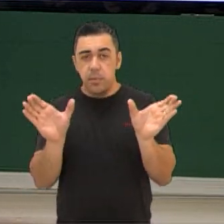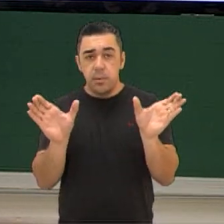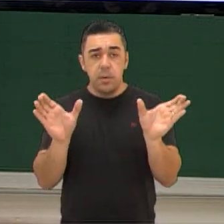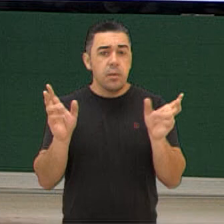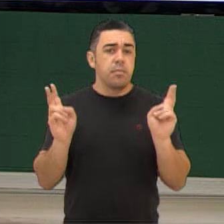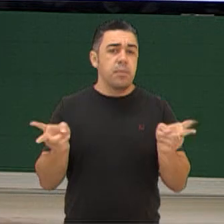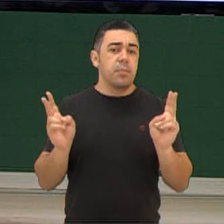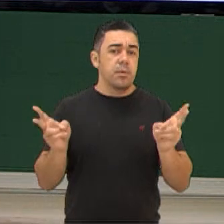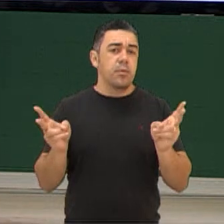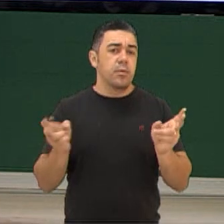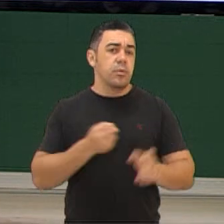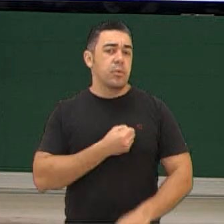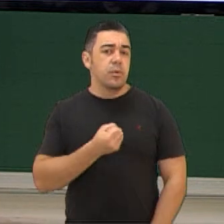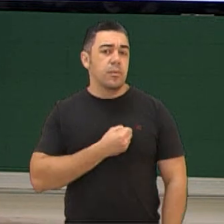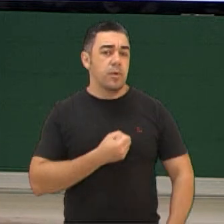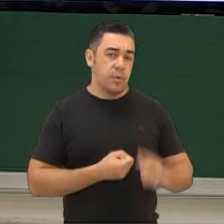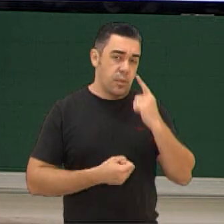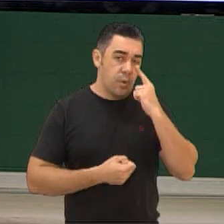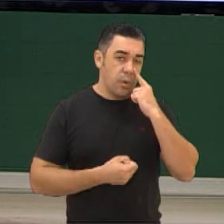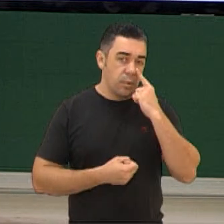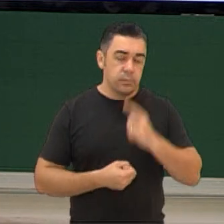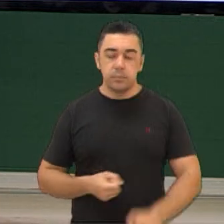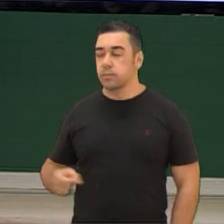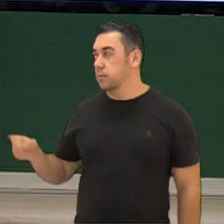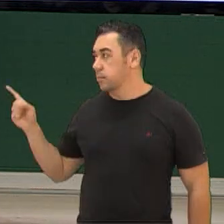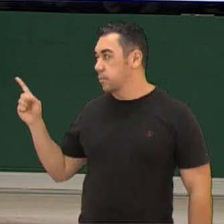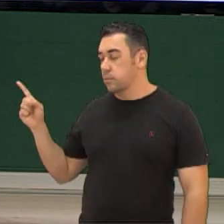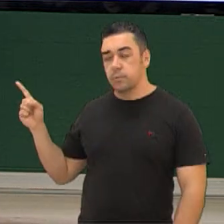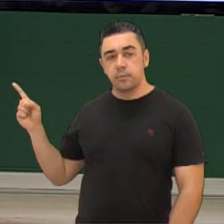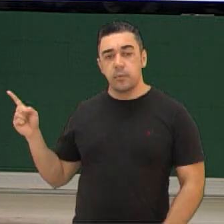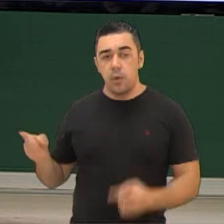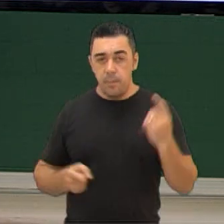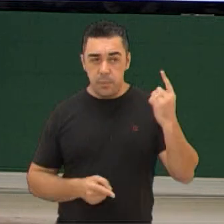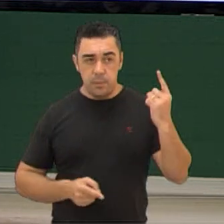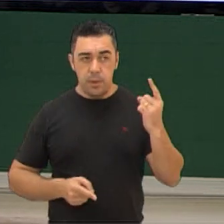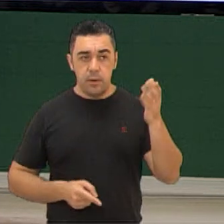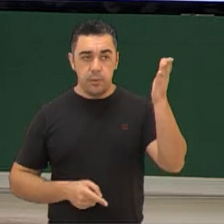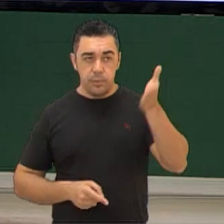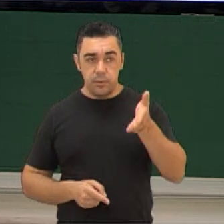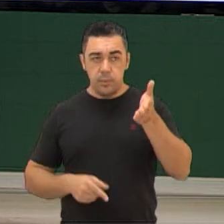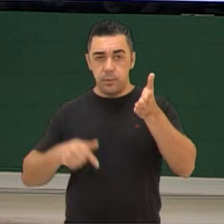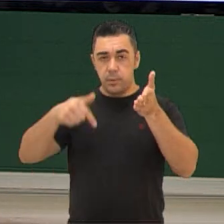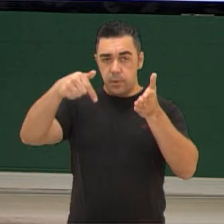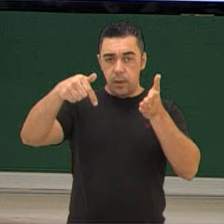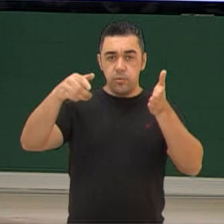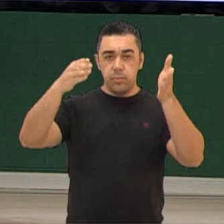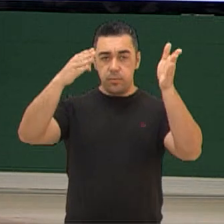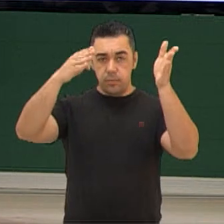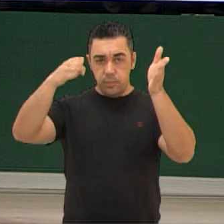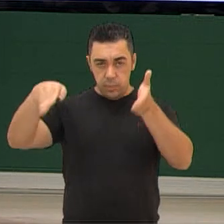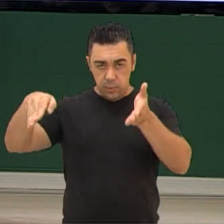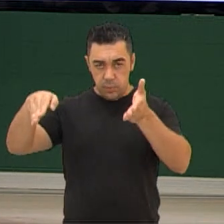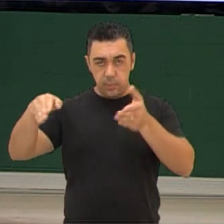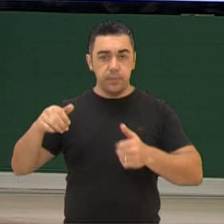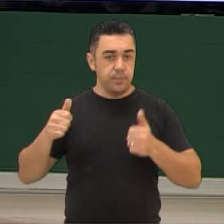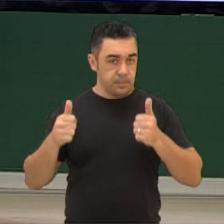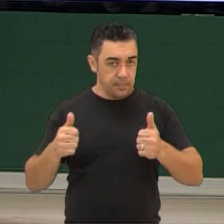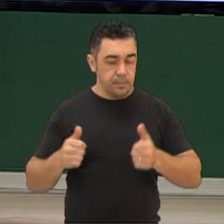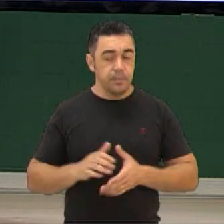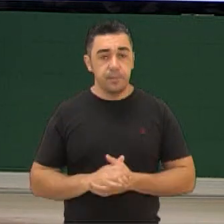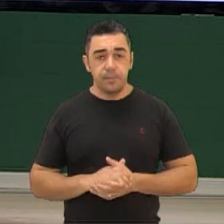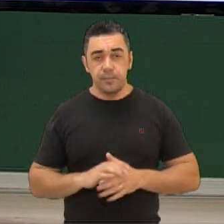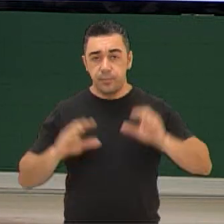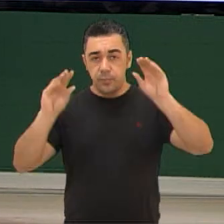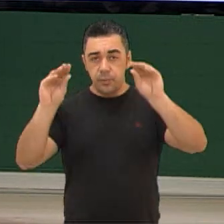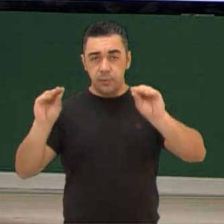o mesmo valor. Então, aqui nós riscamos no primeiro membro 7. E do outro membro 7.